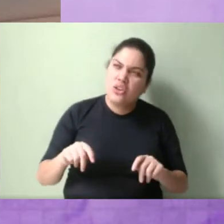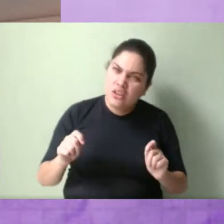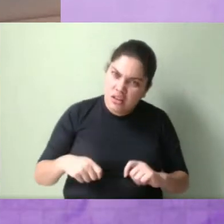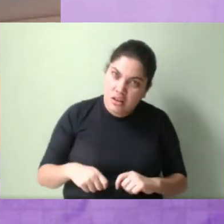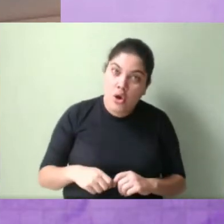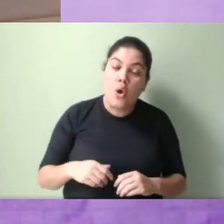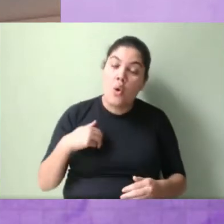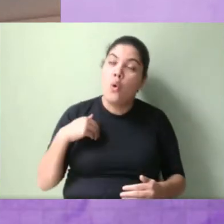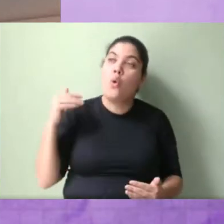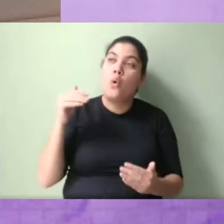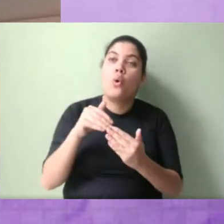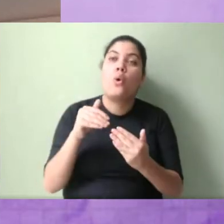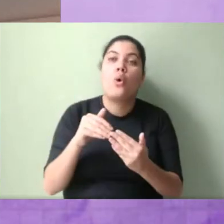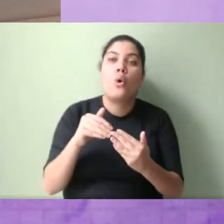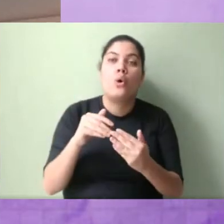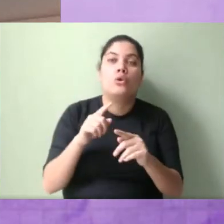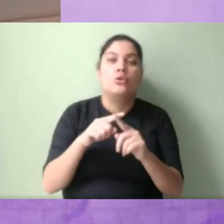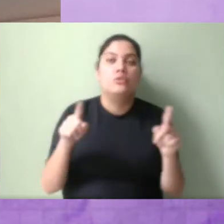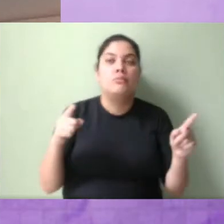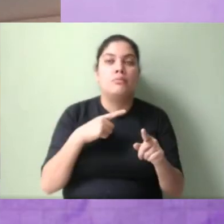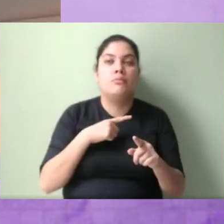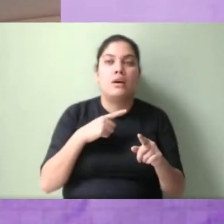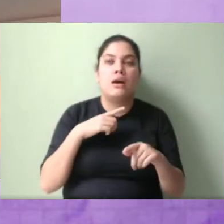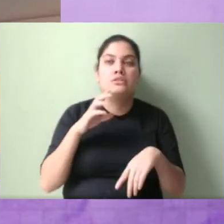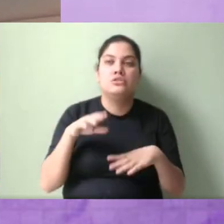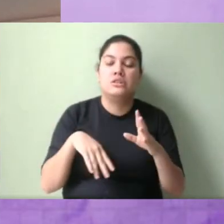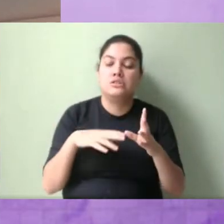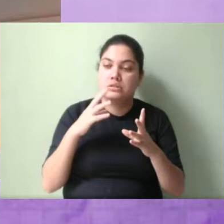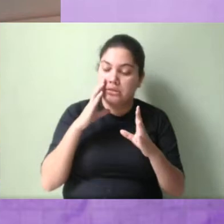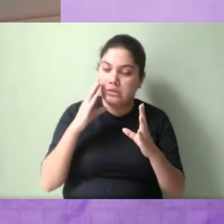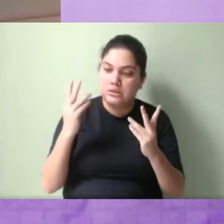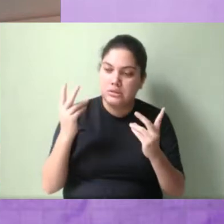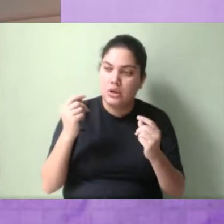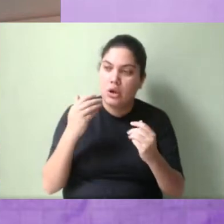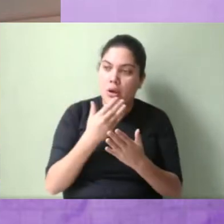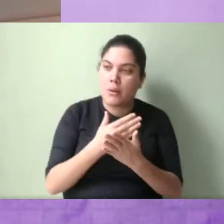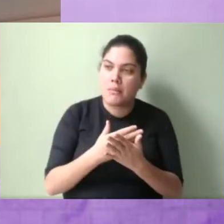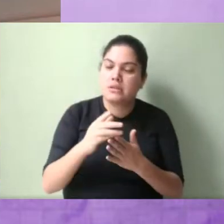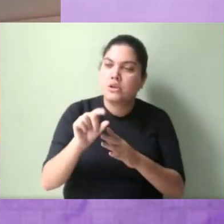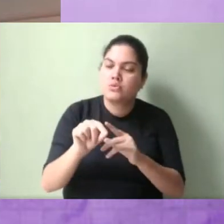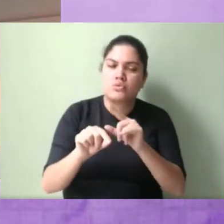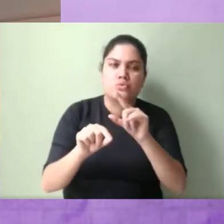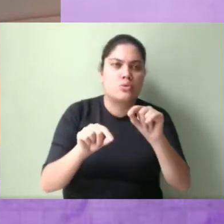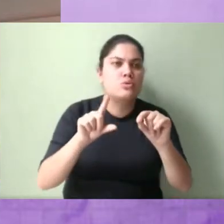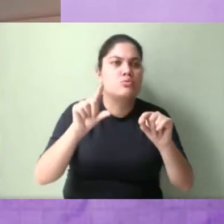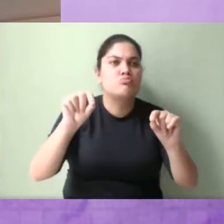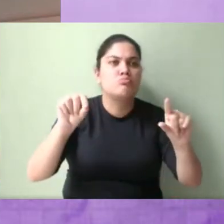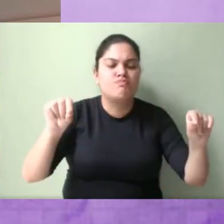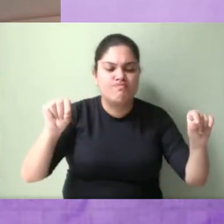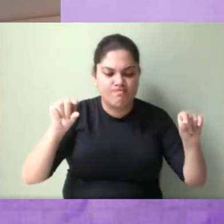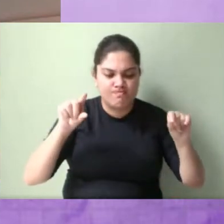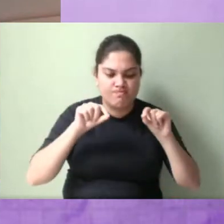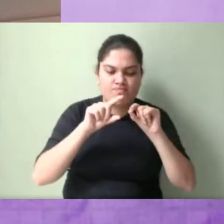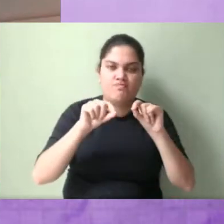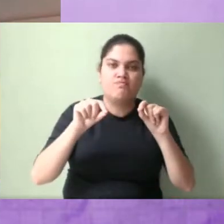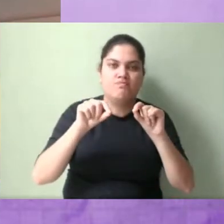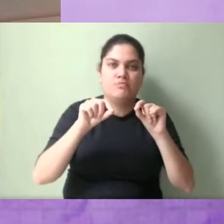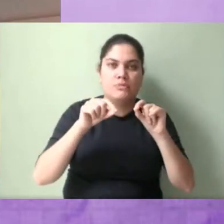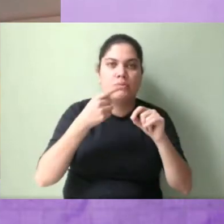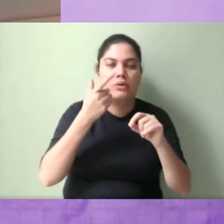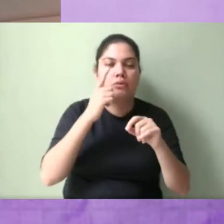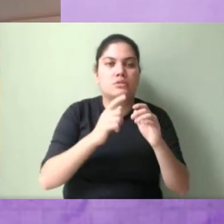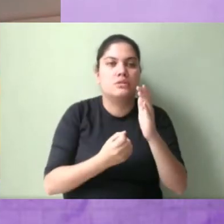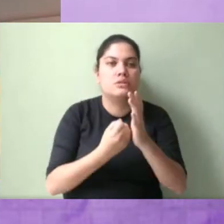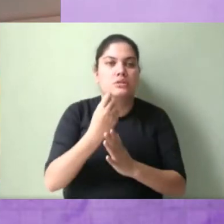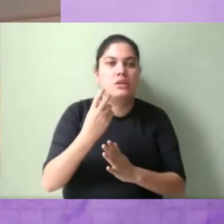o que pode ser considerado uma importunação válida de uma... Aí você vai me dizer, mas tudo é válido. Eu concordo, só que ao mesmo tempo a gente tá beirando